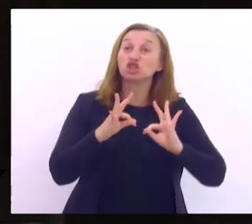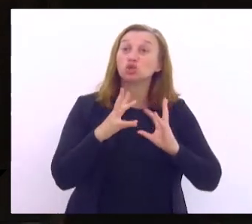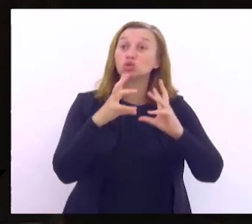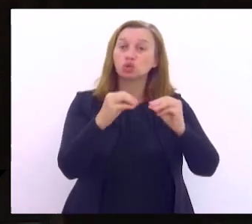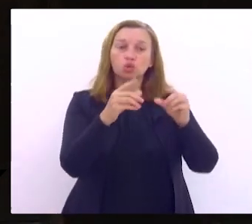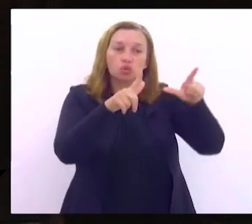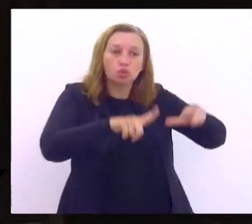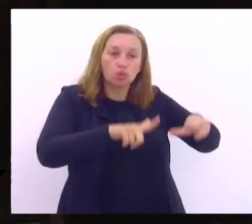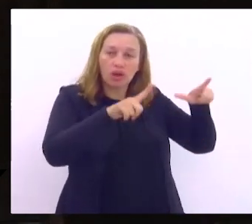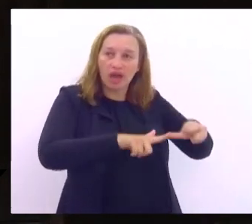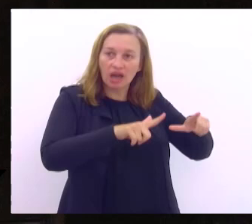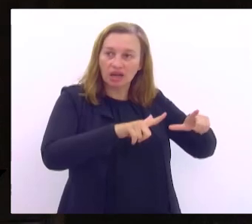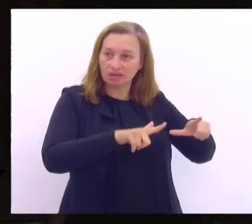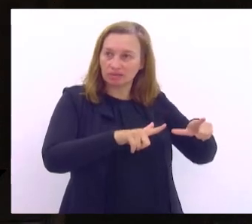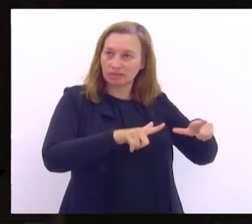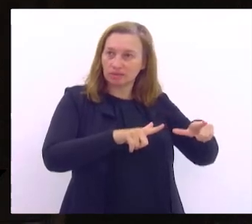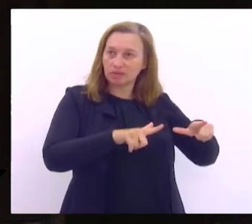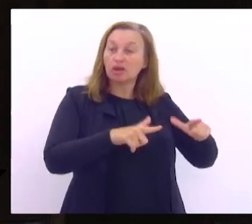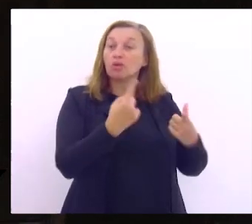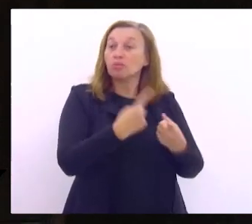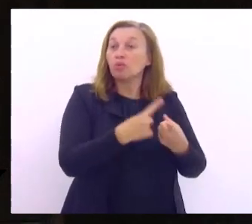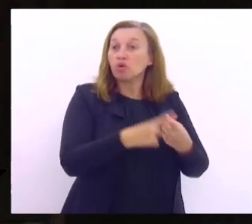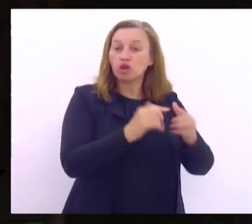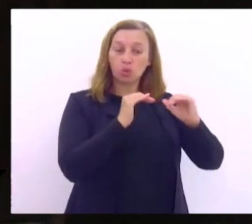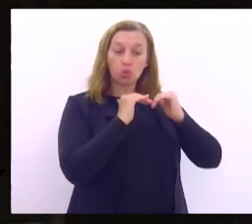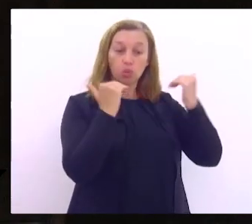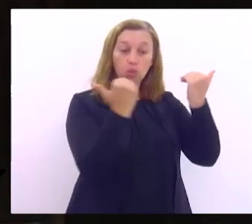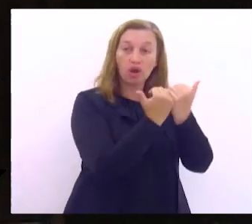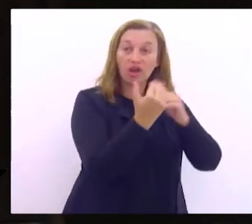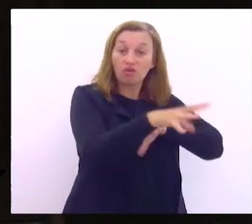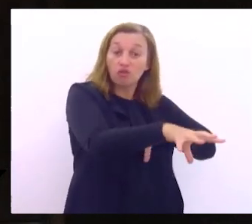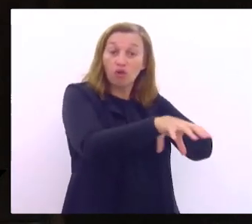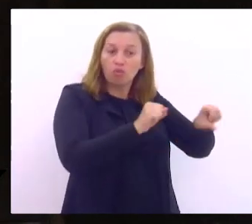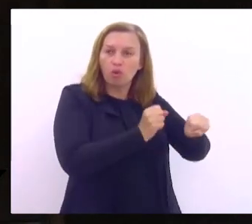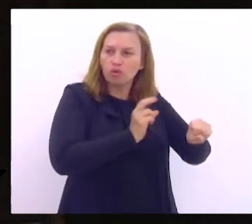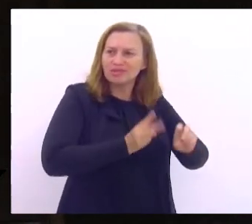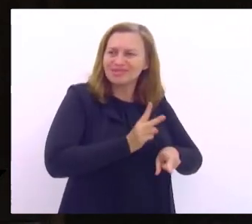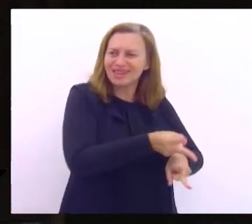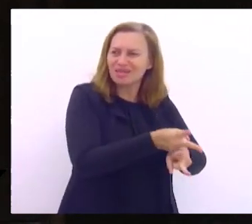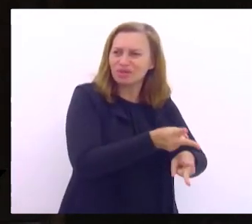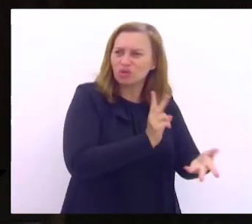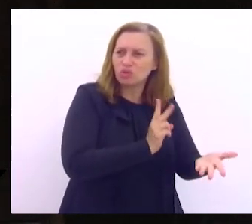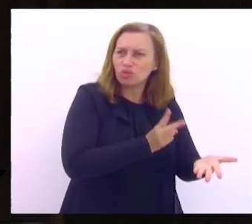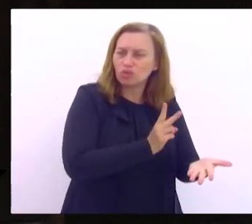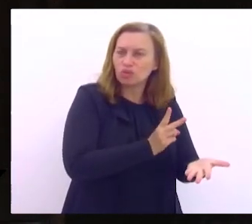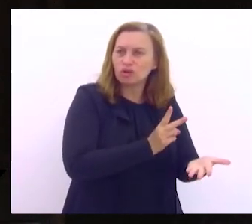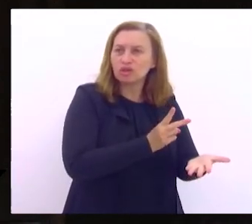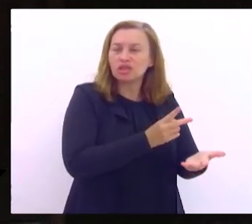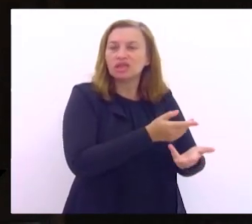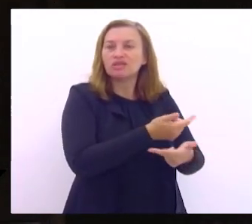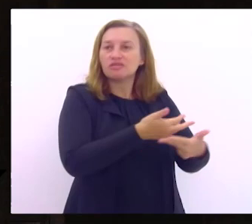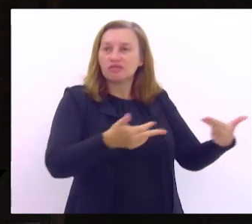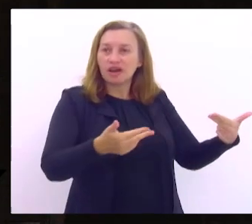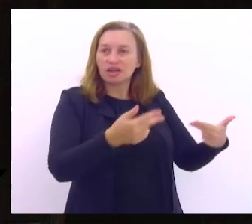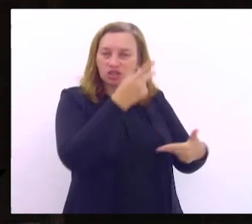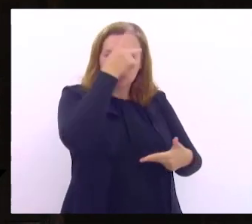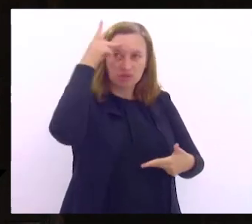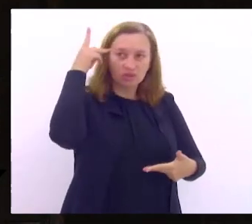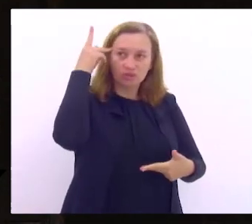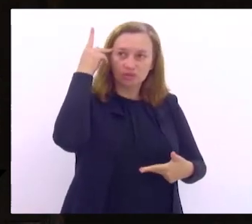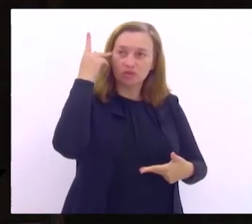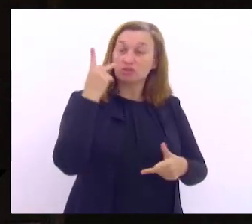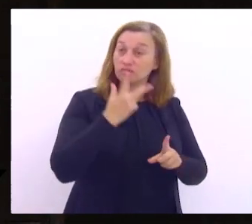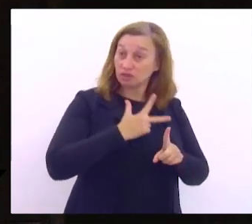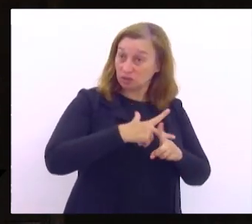estádio Célio de Barros, porque o estádio Célio de Barros ele formou e sempre vai continuar formando grandes campeões. É isso que eu